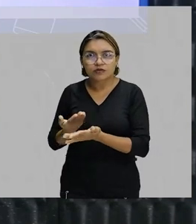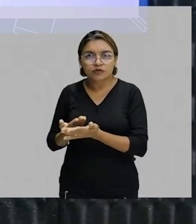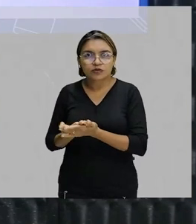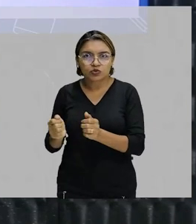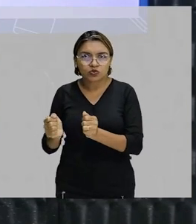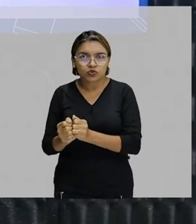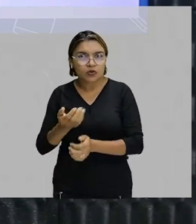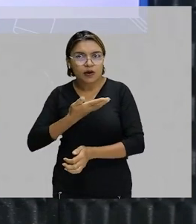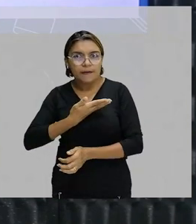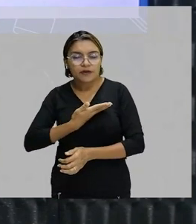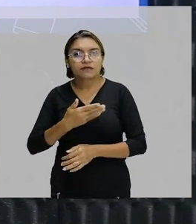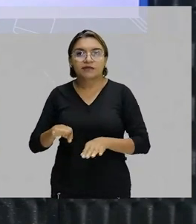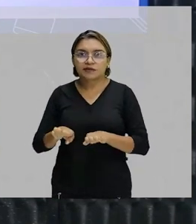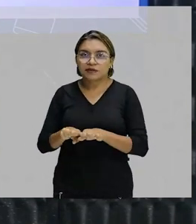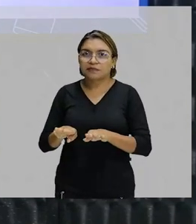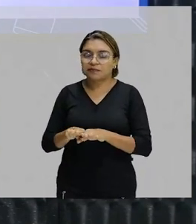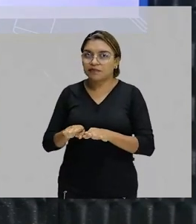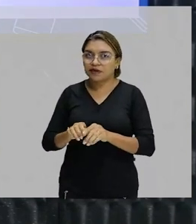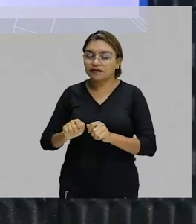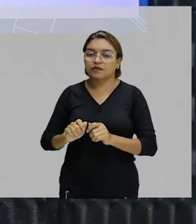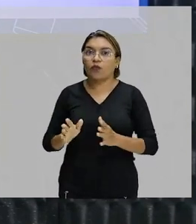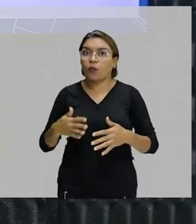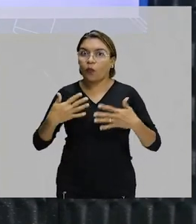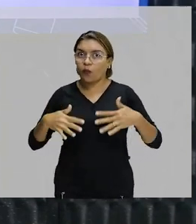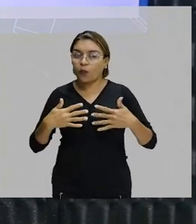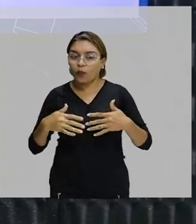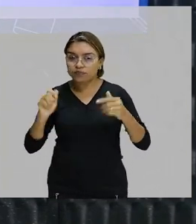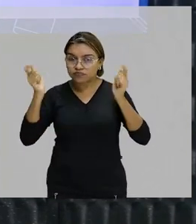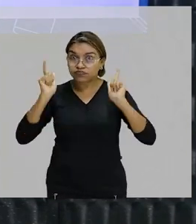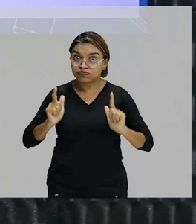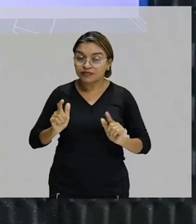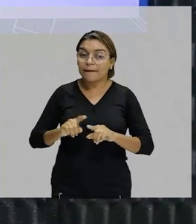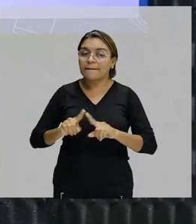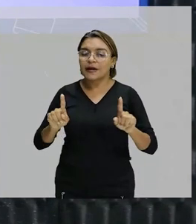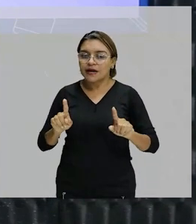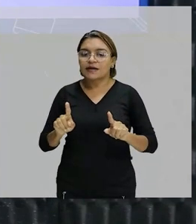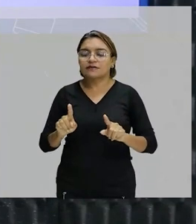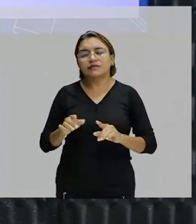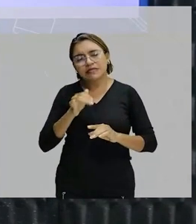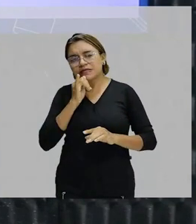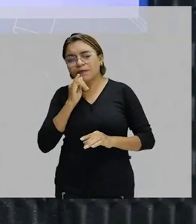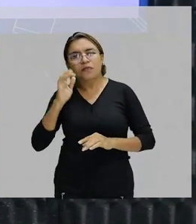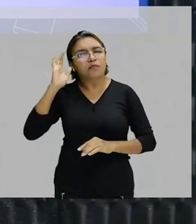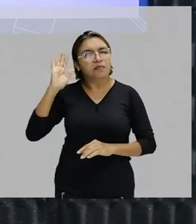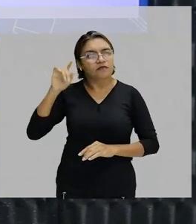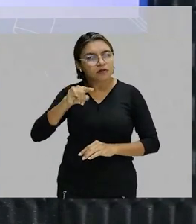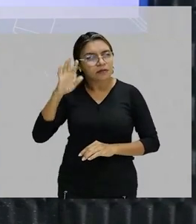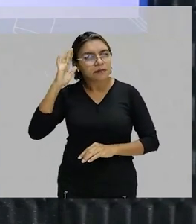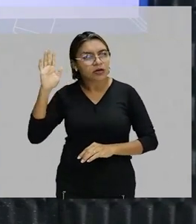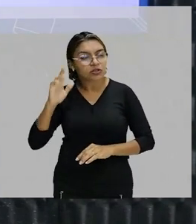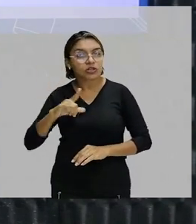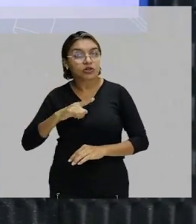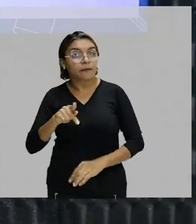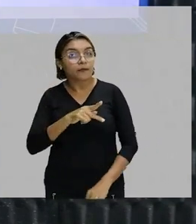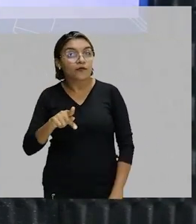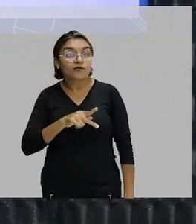tirar corpo fora eu também era bem bem agitadinho tá Então imagina que eu tinha professores que ficava assim